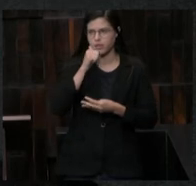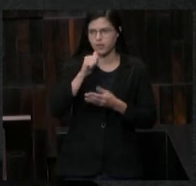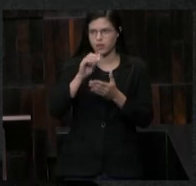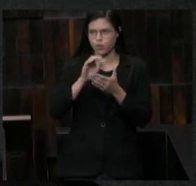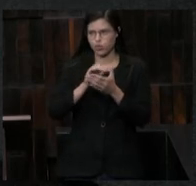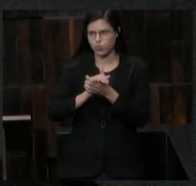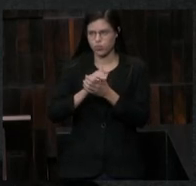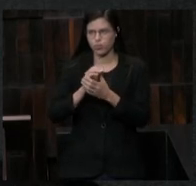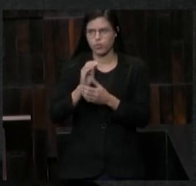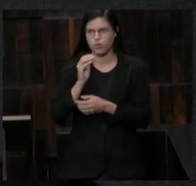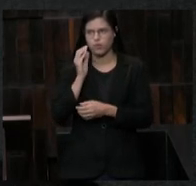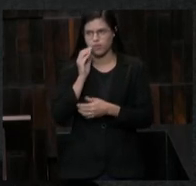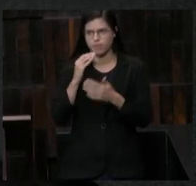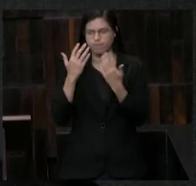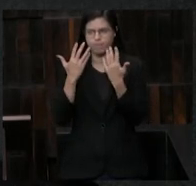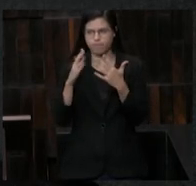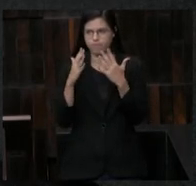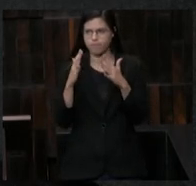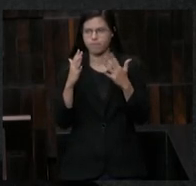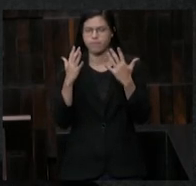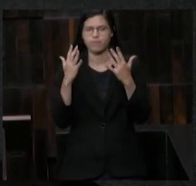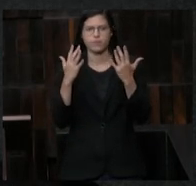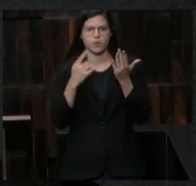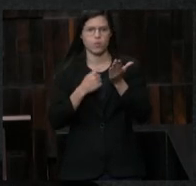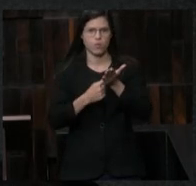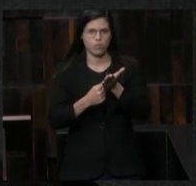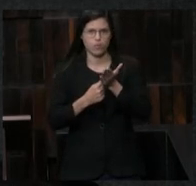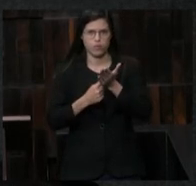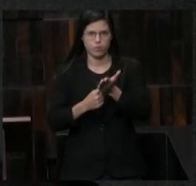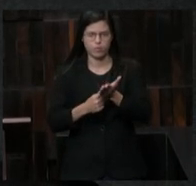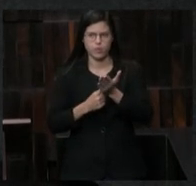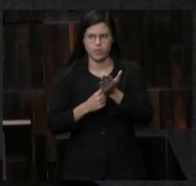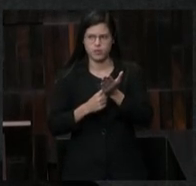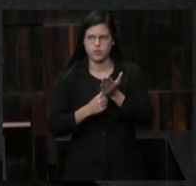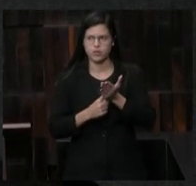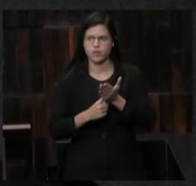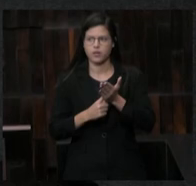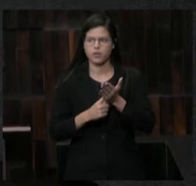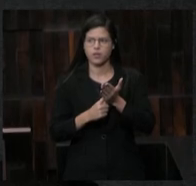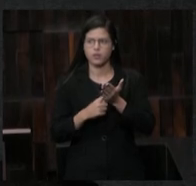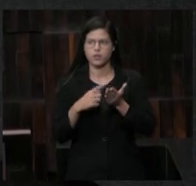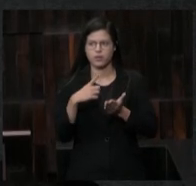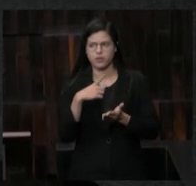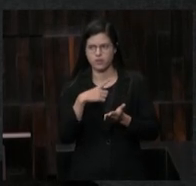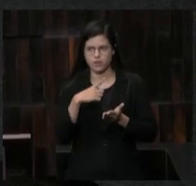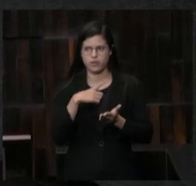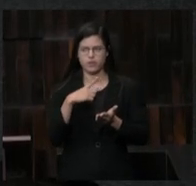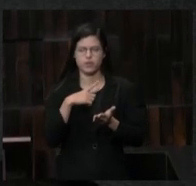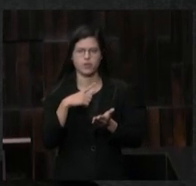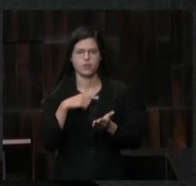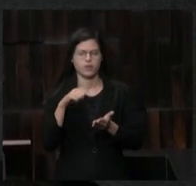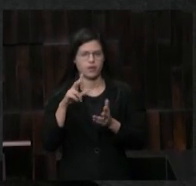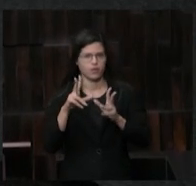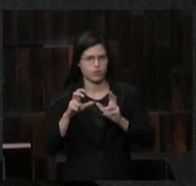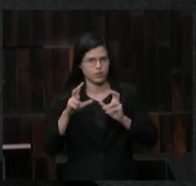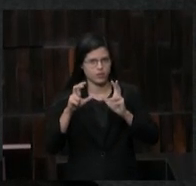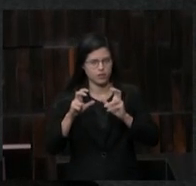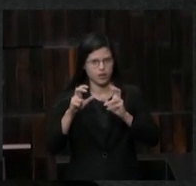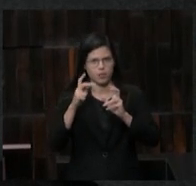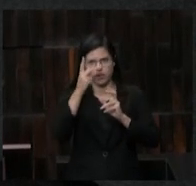parabenizá-la pelo comprometimento que a senhora tem com essa causa, com a causa da pessoa